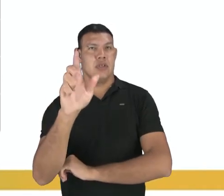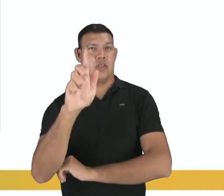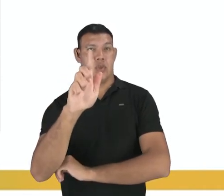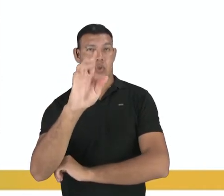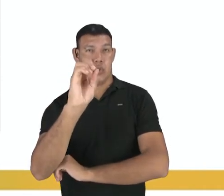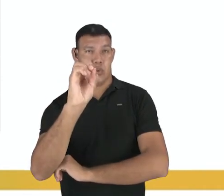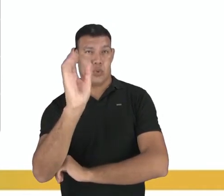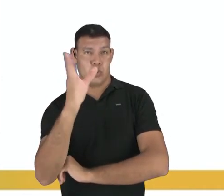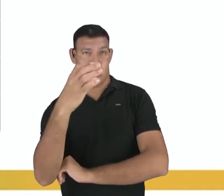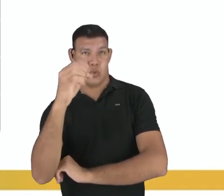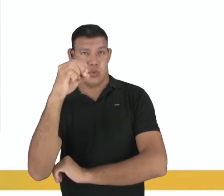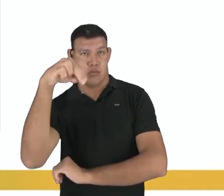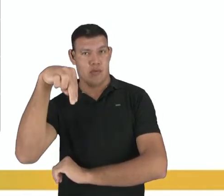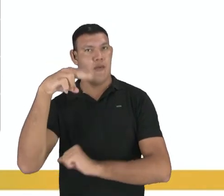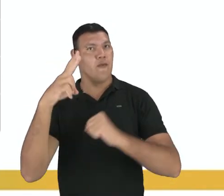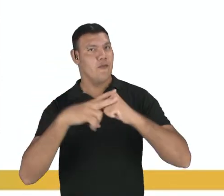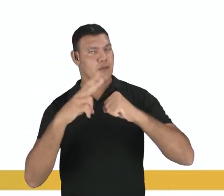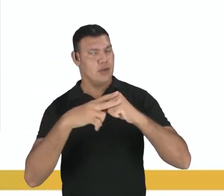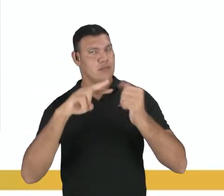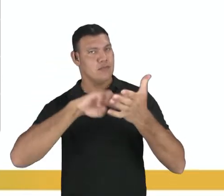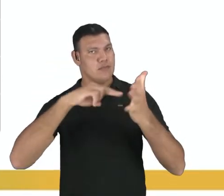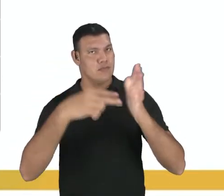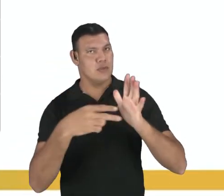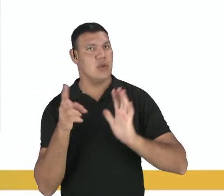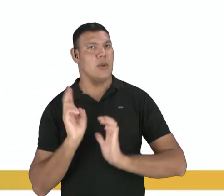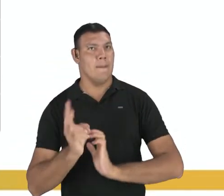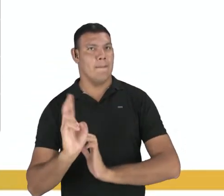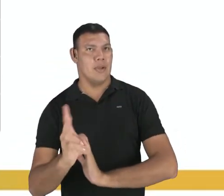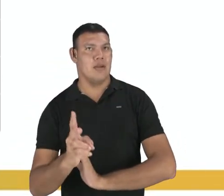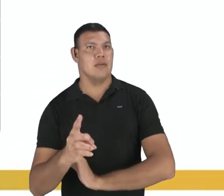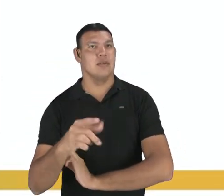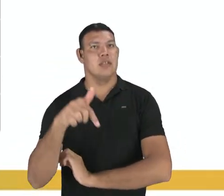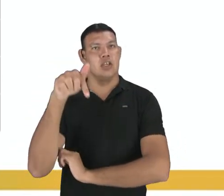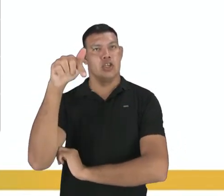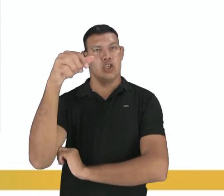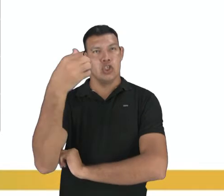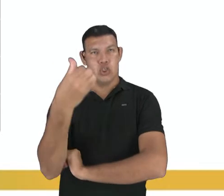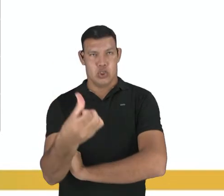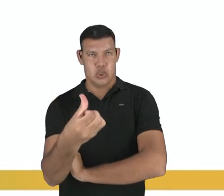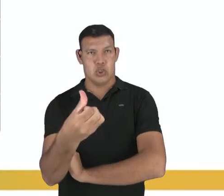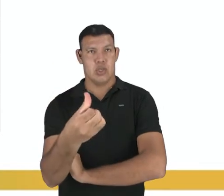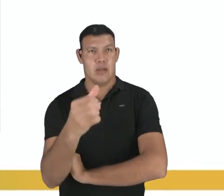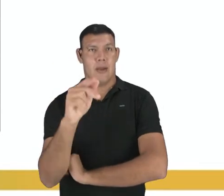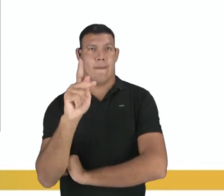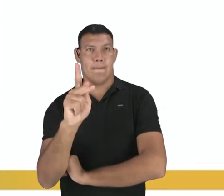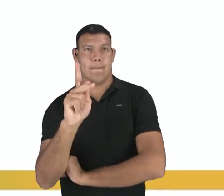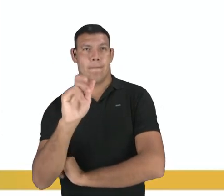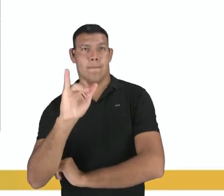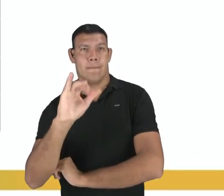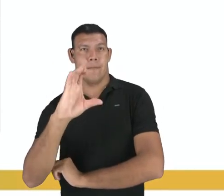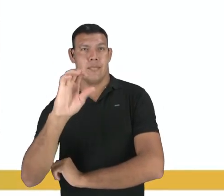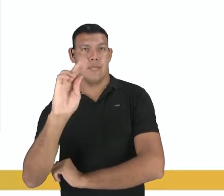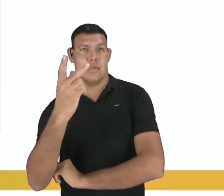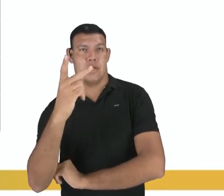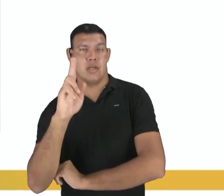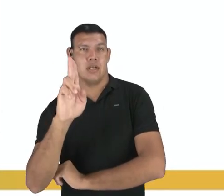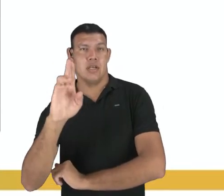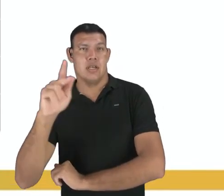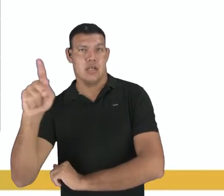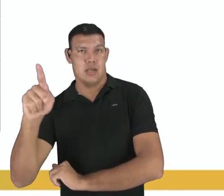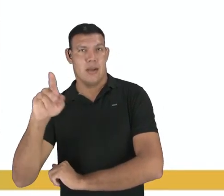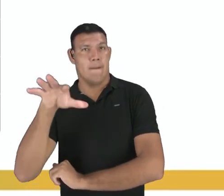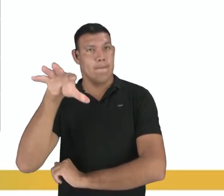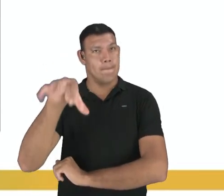verbo continuar. Pick up é o verbo pegar. Throw away,